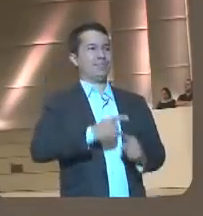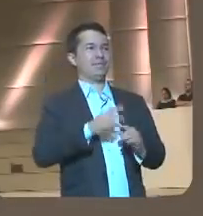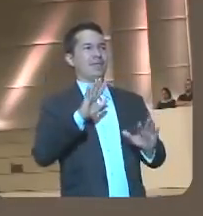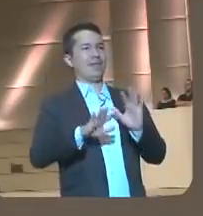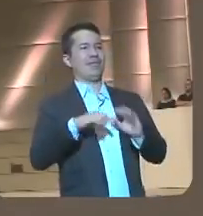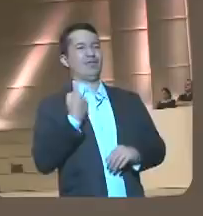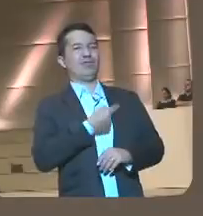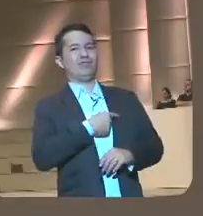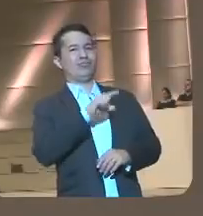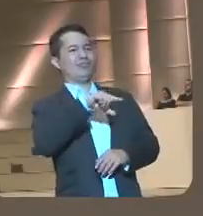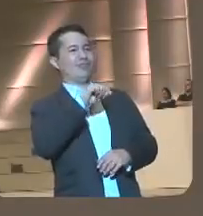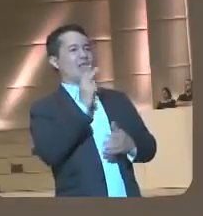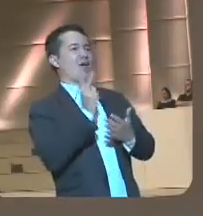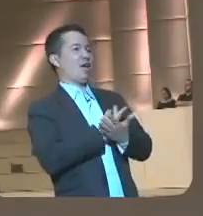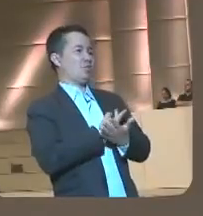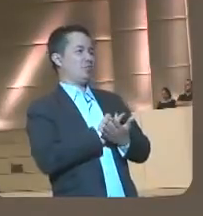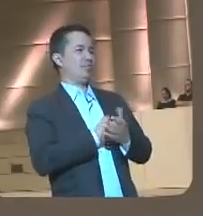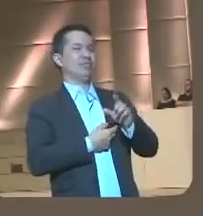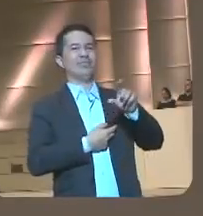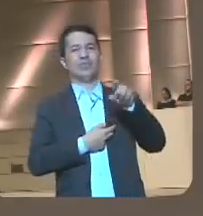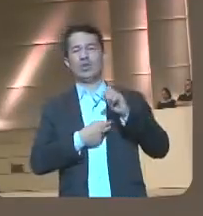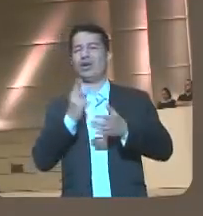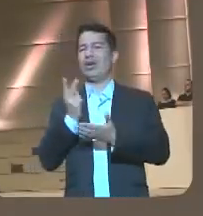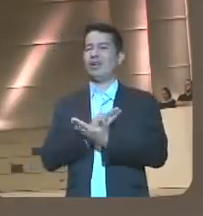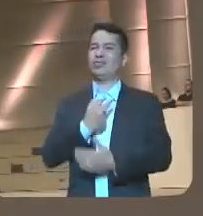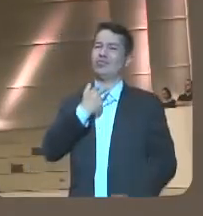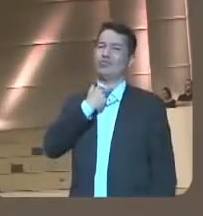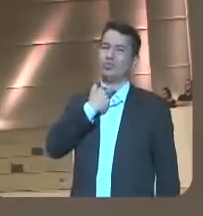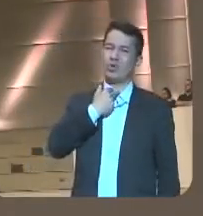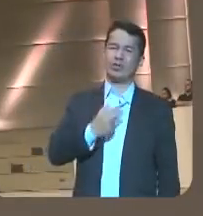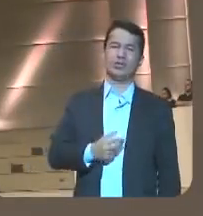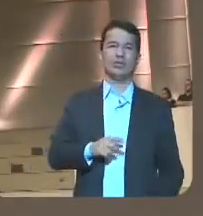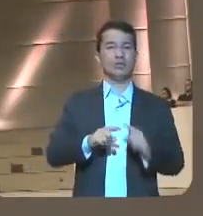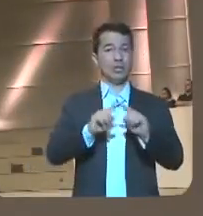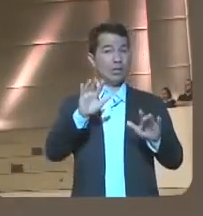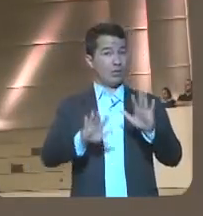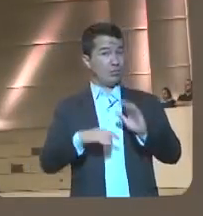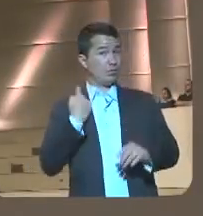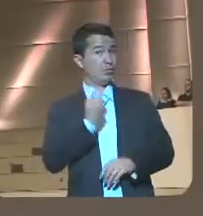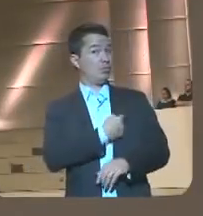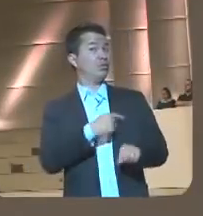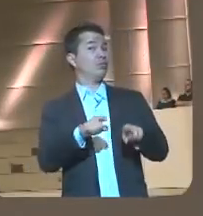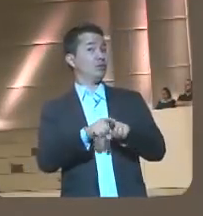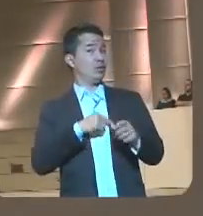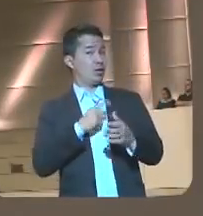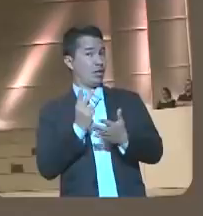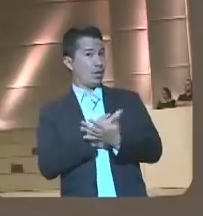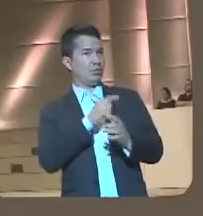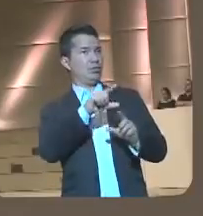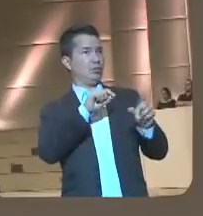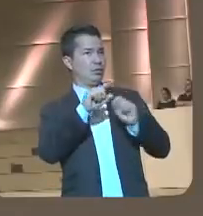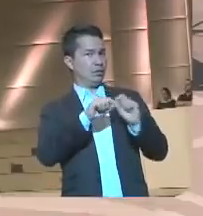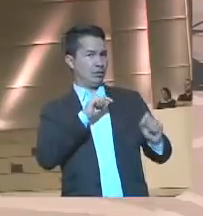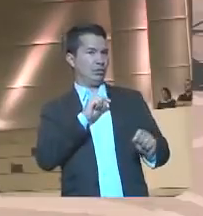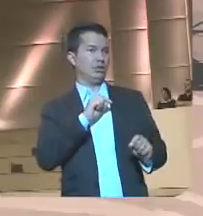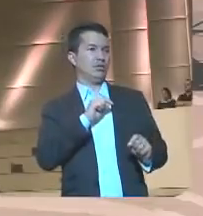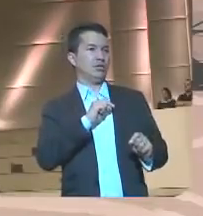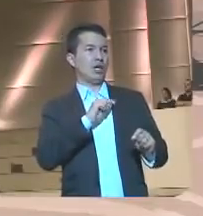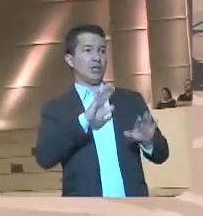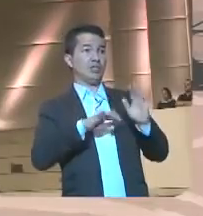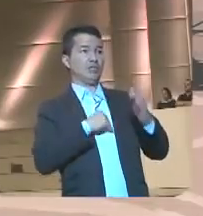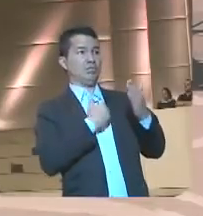a gente vai bater numa muralha mas sabe que este tremendo é que no tempo certo a muralha cai